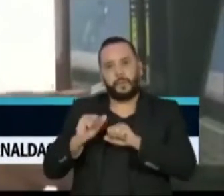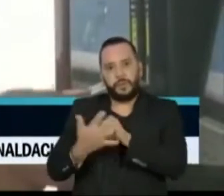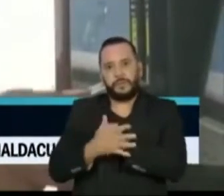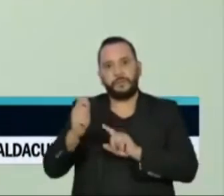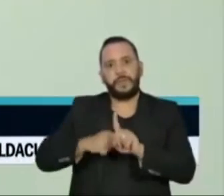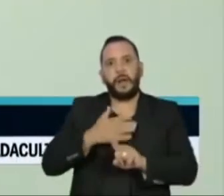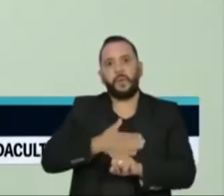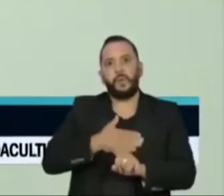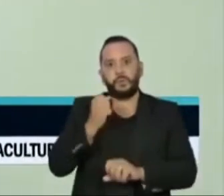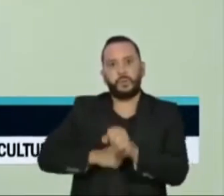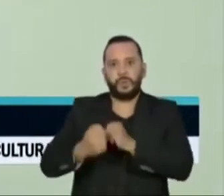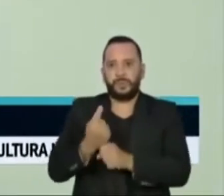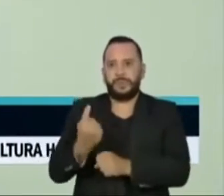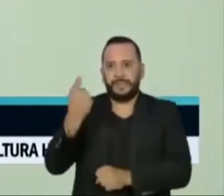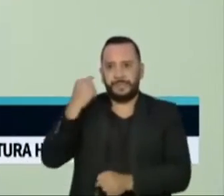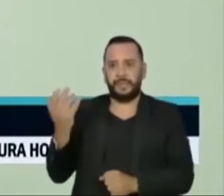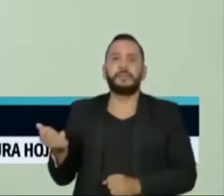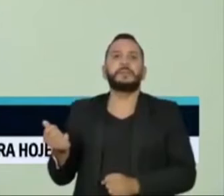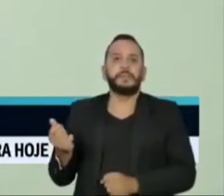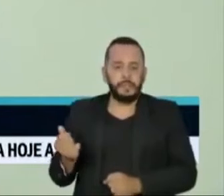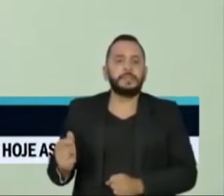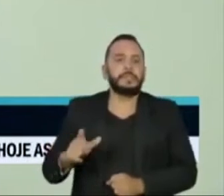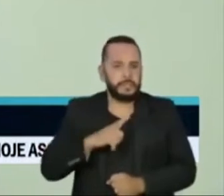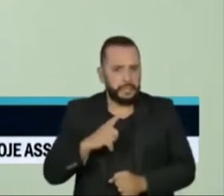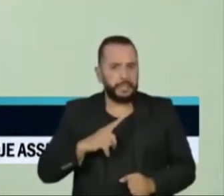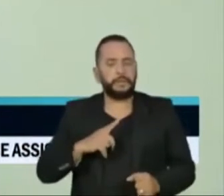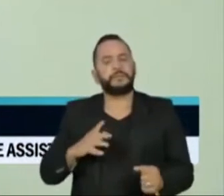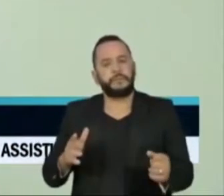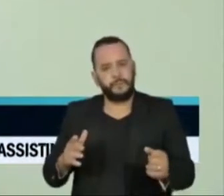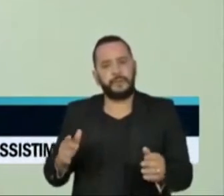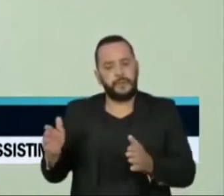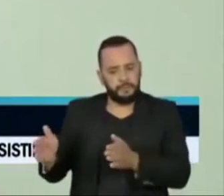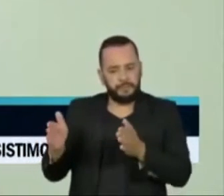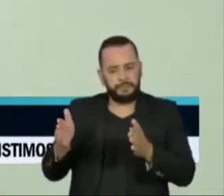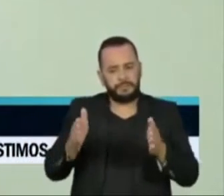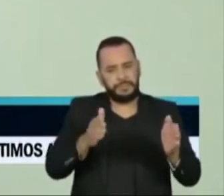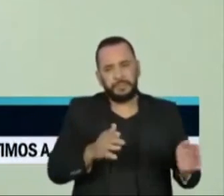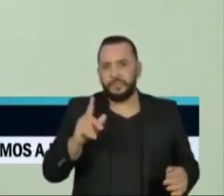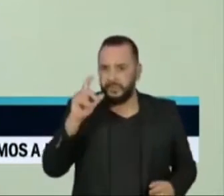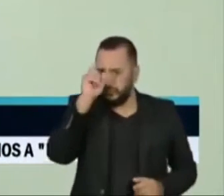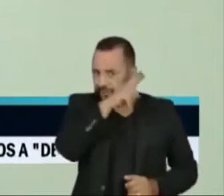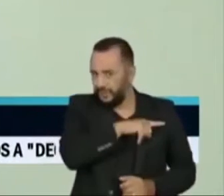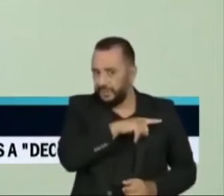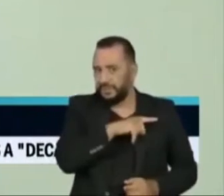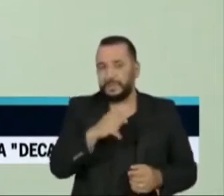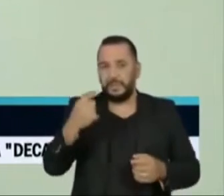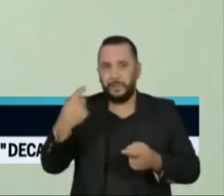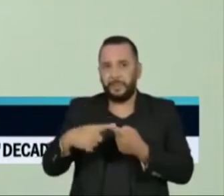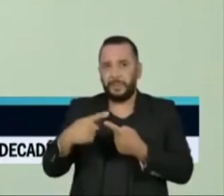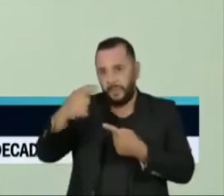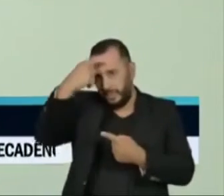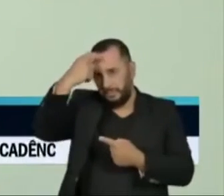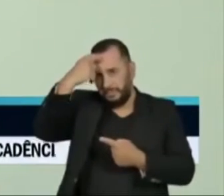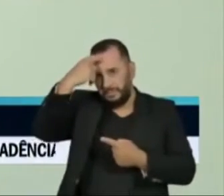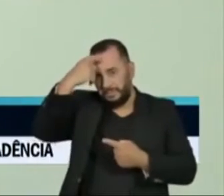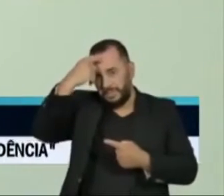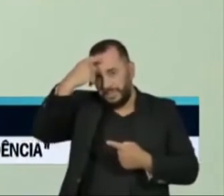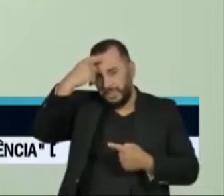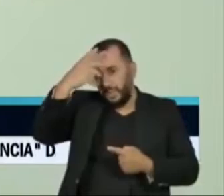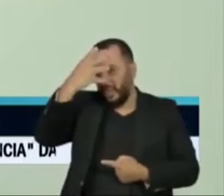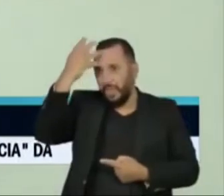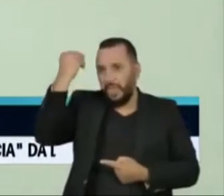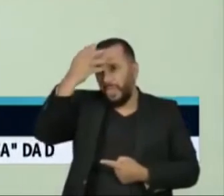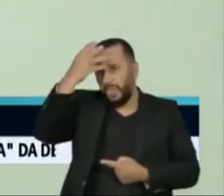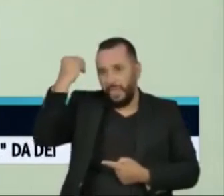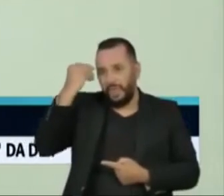do ano passado. Passei por um processo bastante difícil, principalmente em termos cognitivos, onde eu